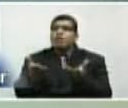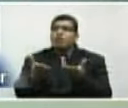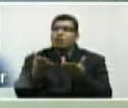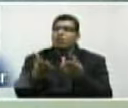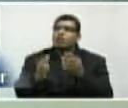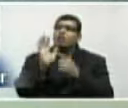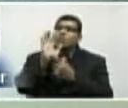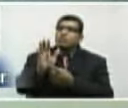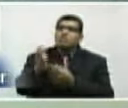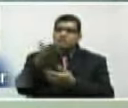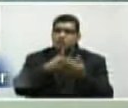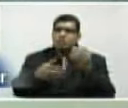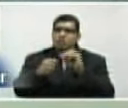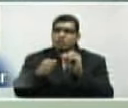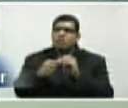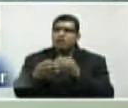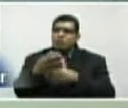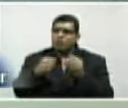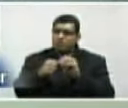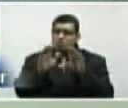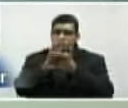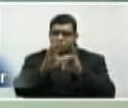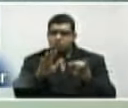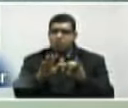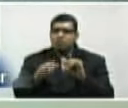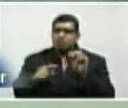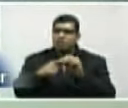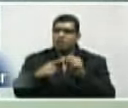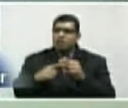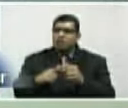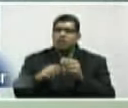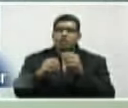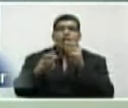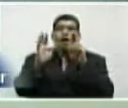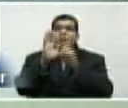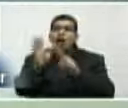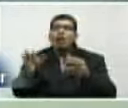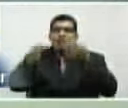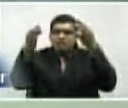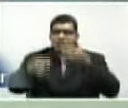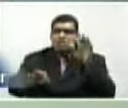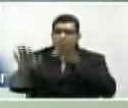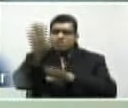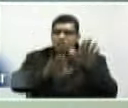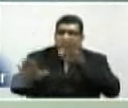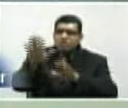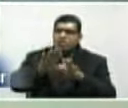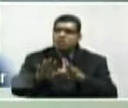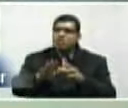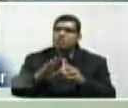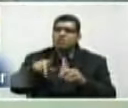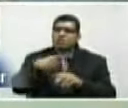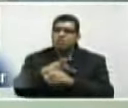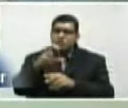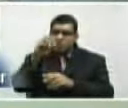nós pactuarmos e definirmos na legislação regras claras de controle e transparência dos